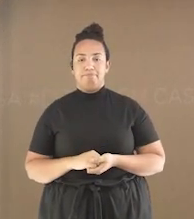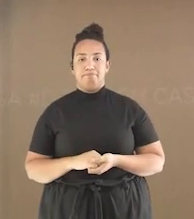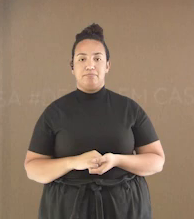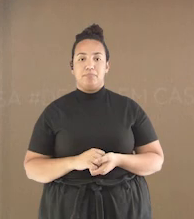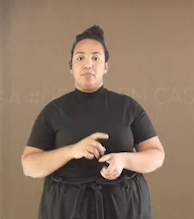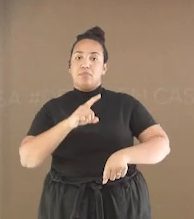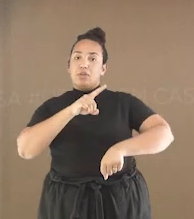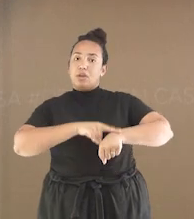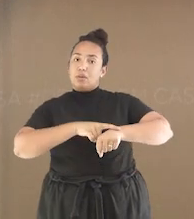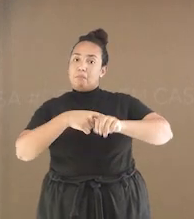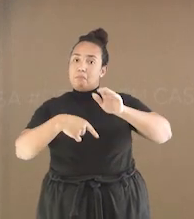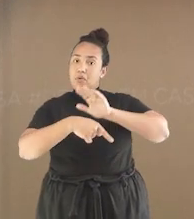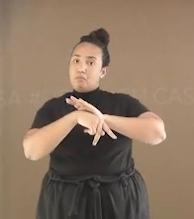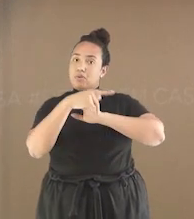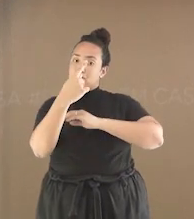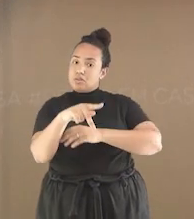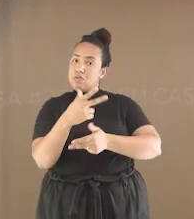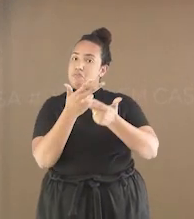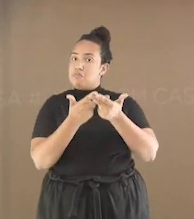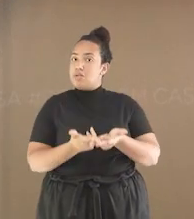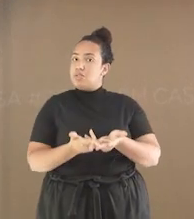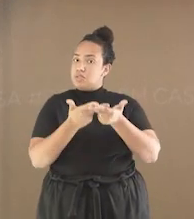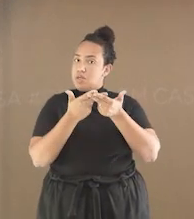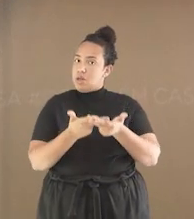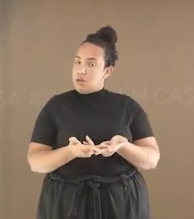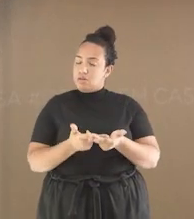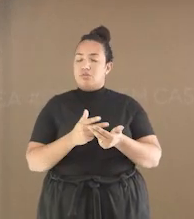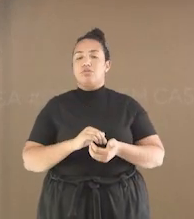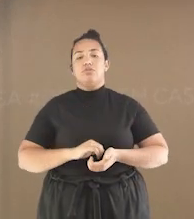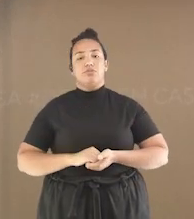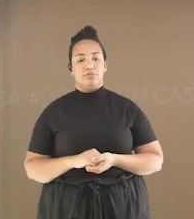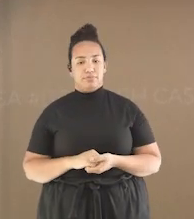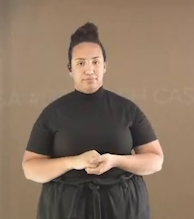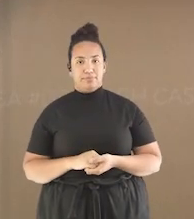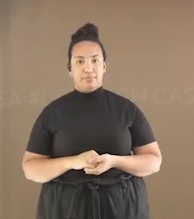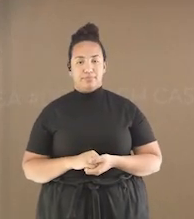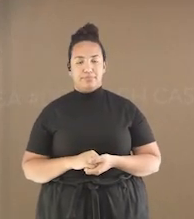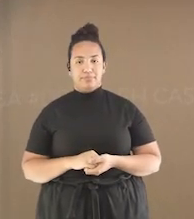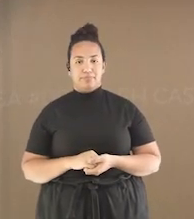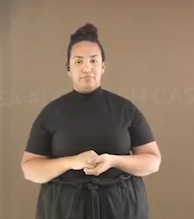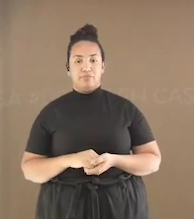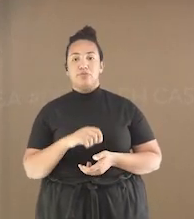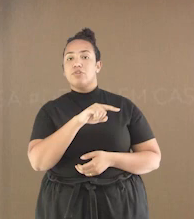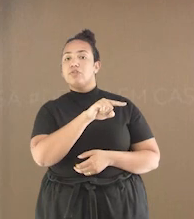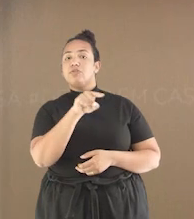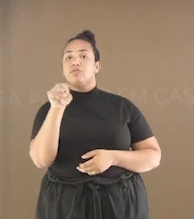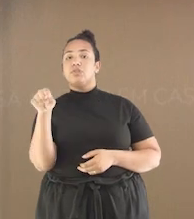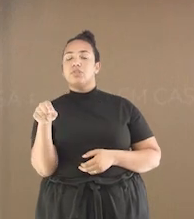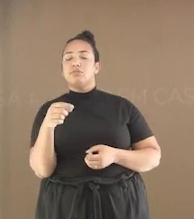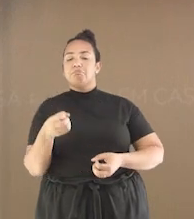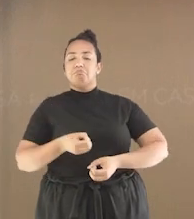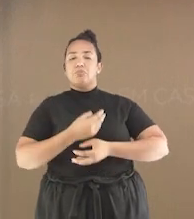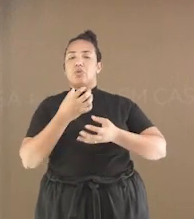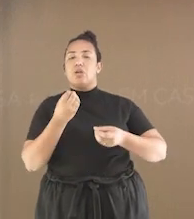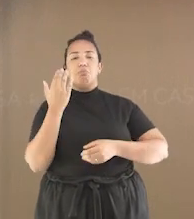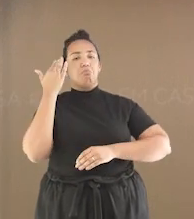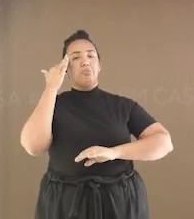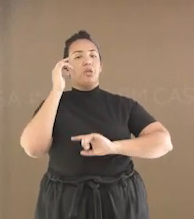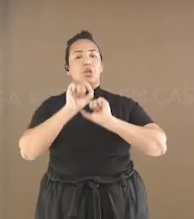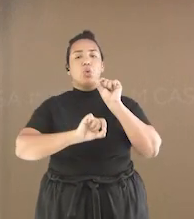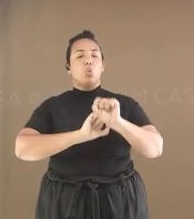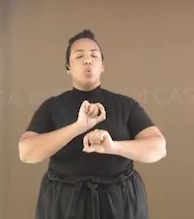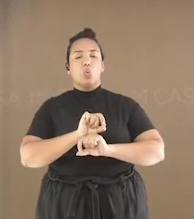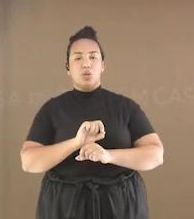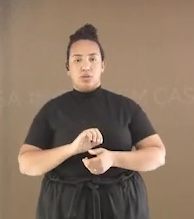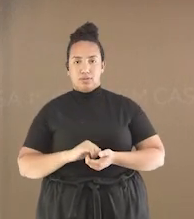texto. Seja paciente com o seu próprio tempo, ele é seu. O que você entendeu do poema que acabou